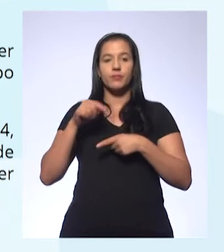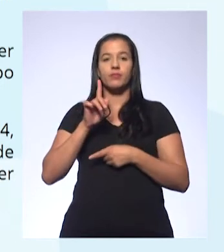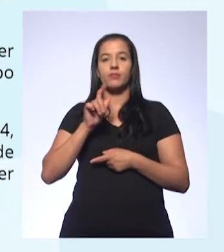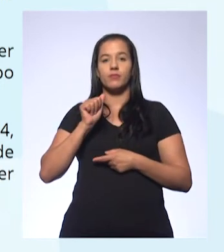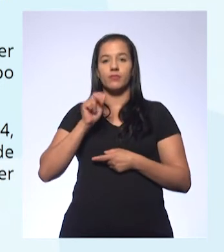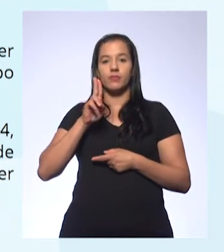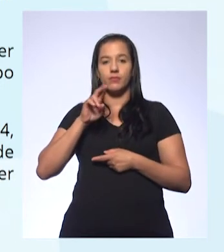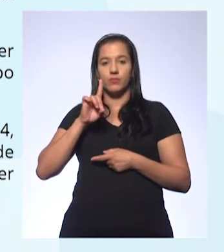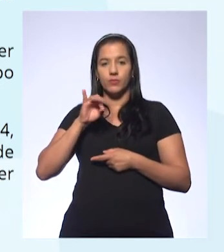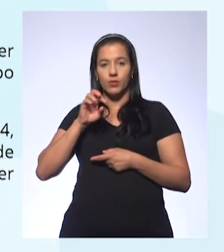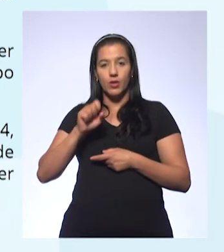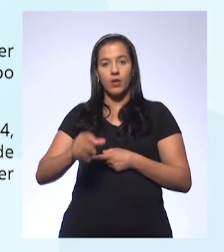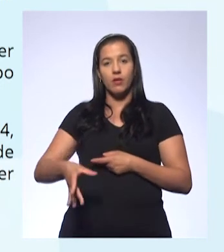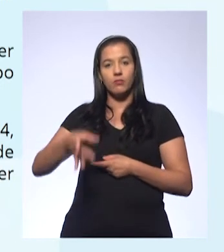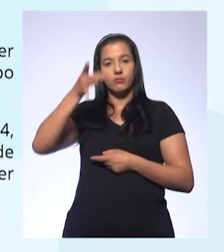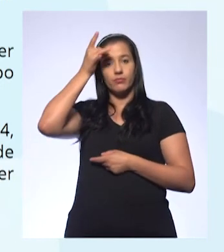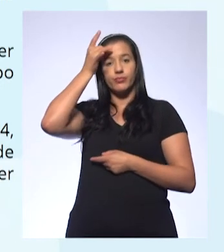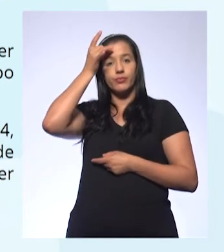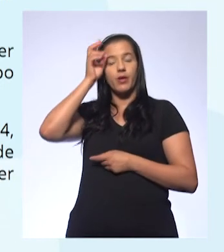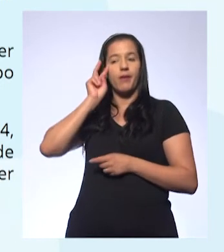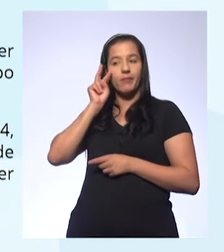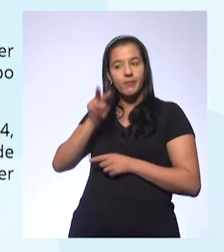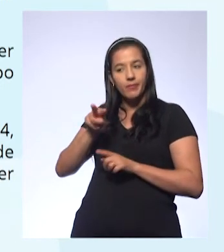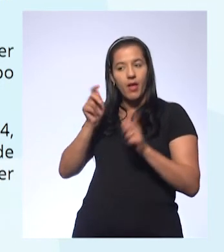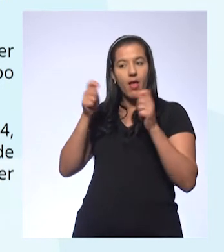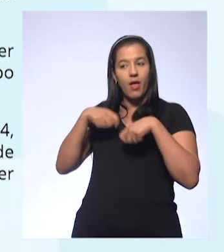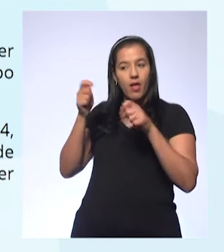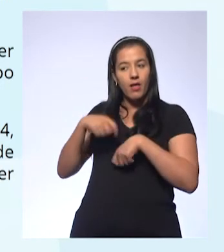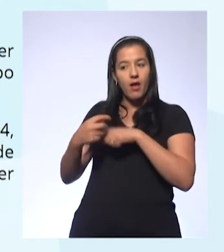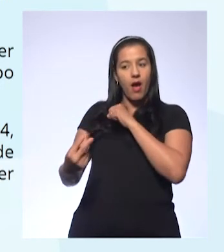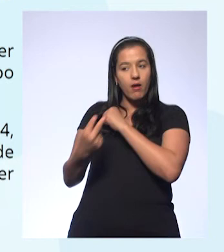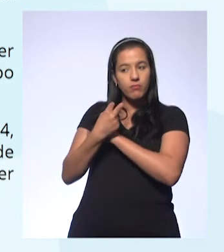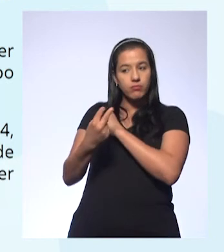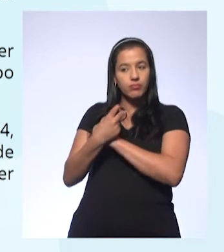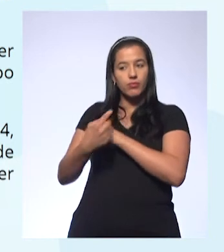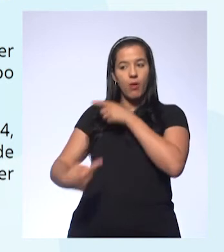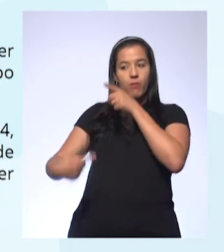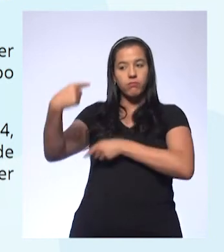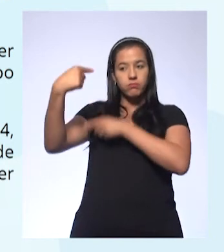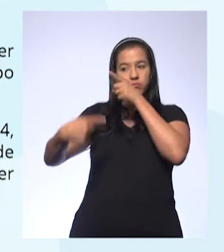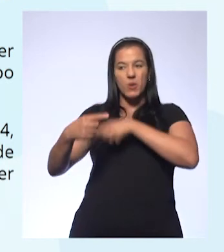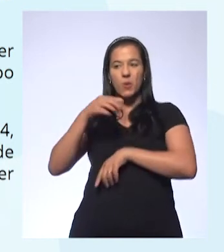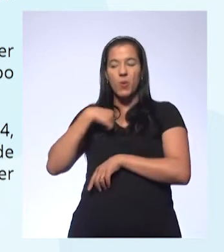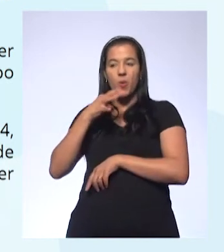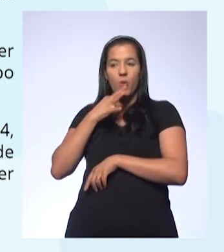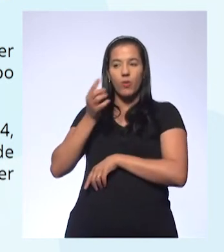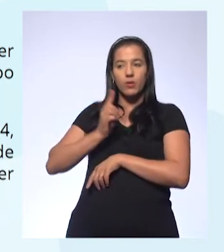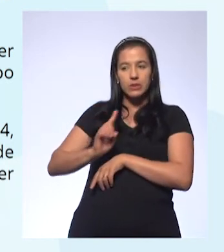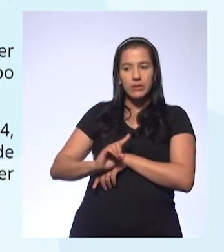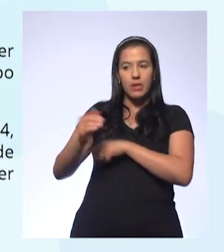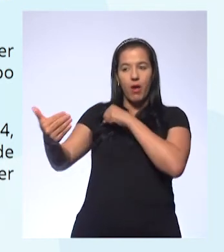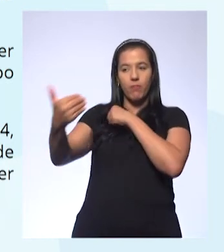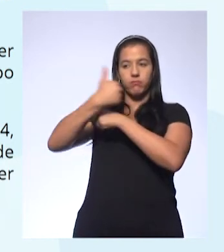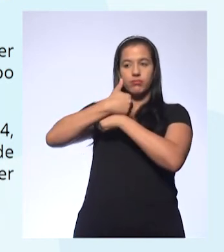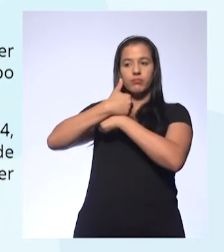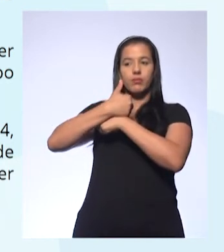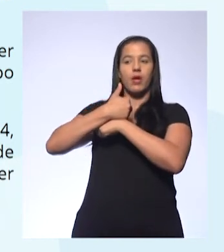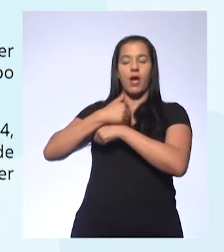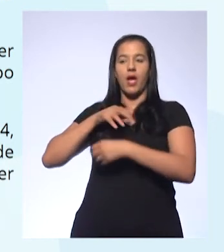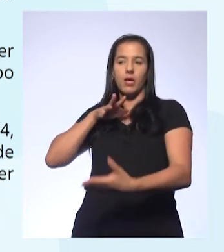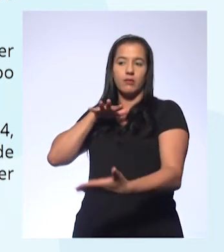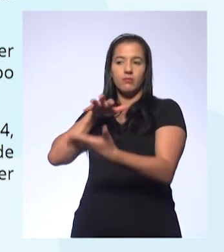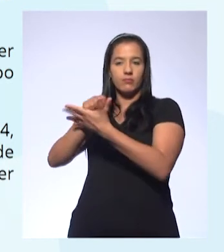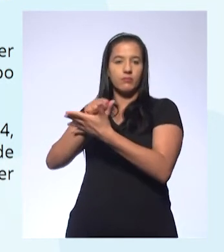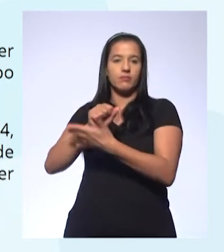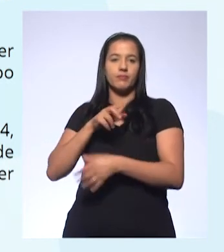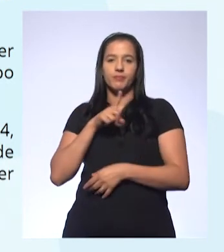aprendem a memorizar, reconhecer e destruir os micro-organismos estranhos que entram no corpo humano. O